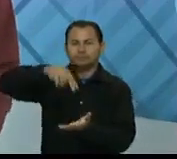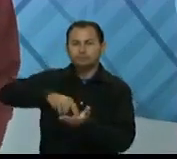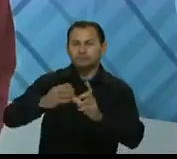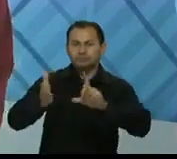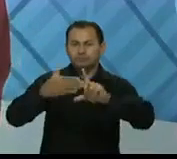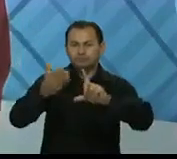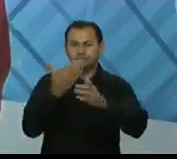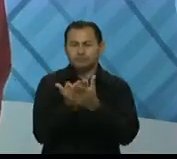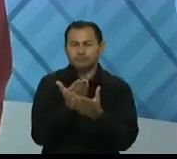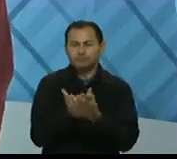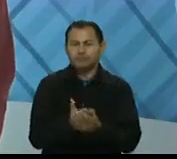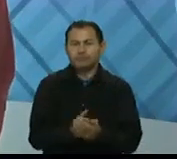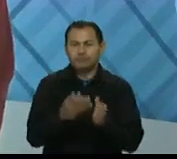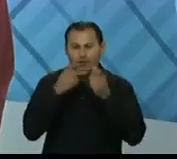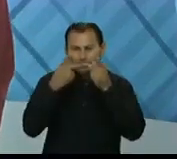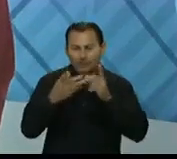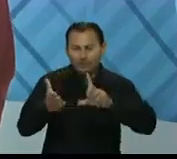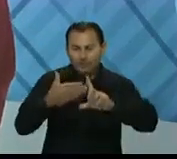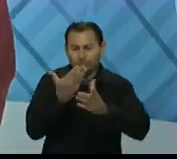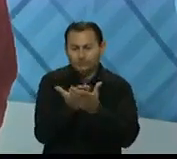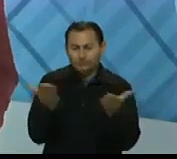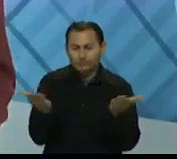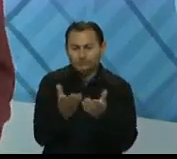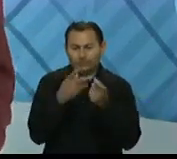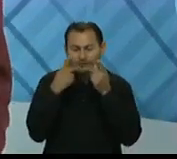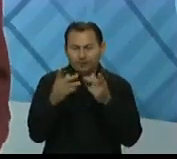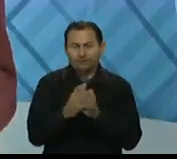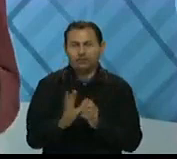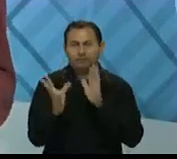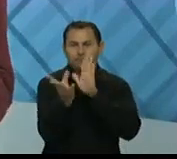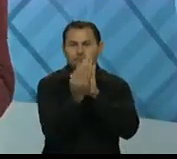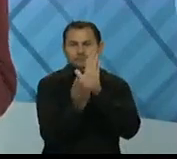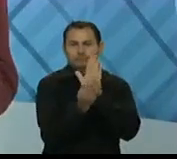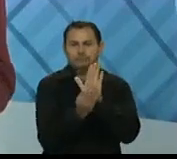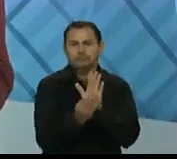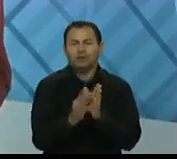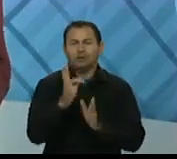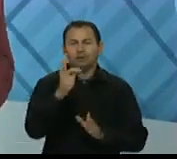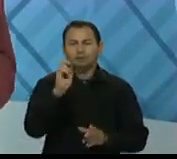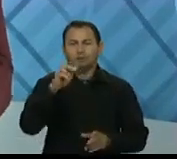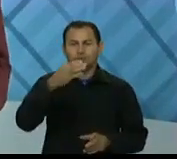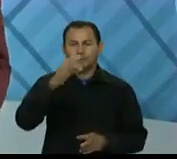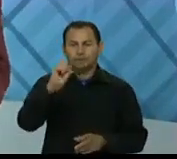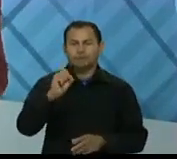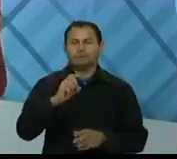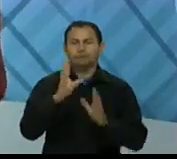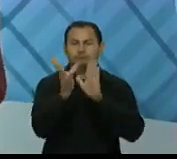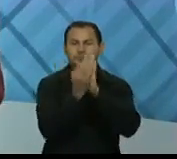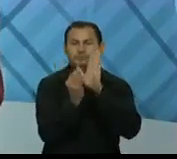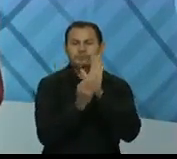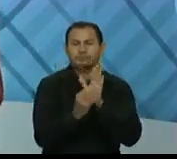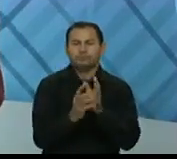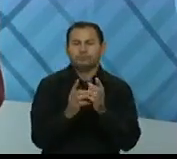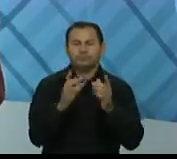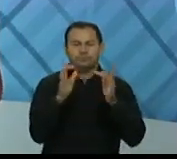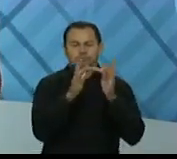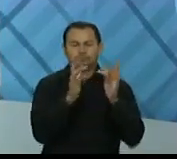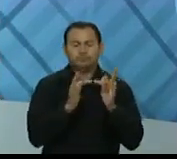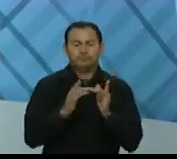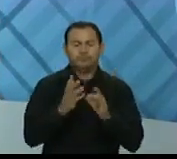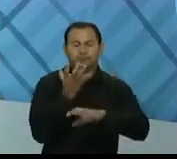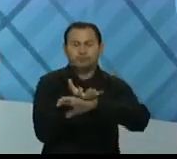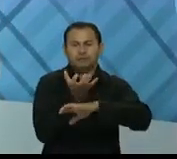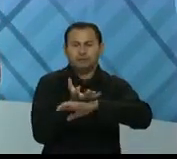aula. A nossa aula de hoje refere-se a um conteúdo de funções, conteúdo esse que você já teve contato na